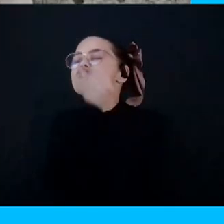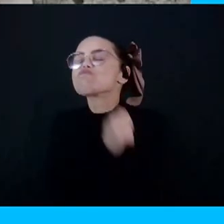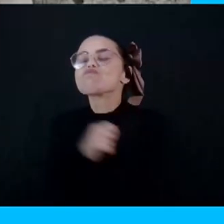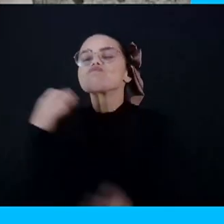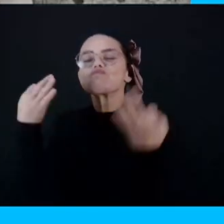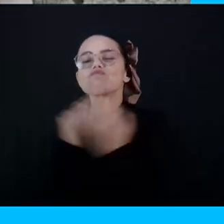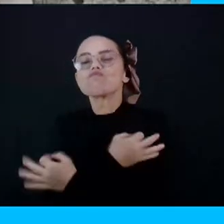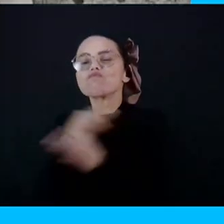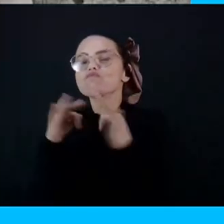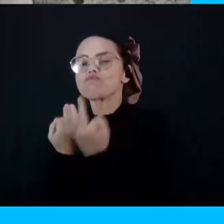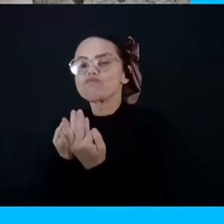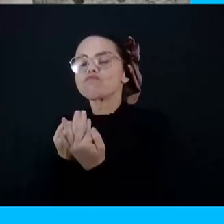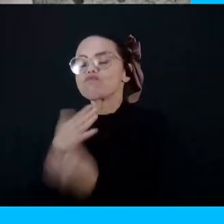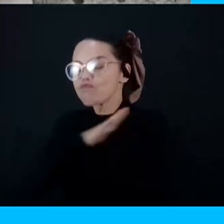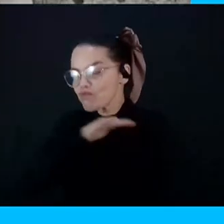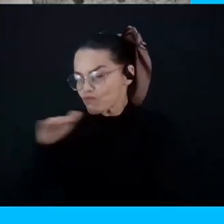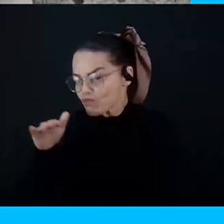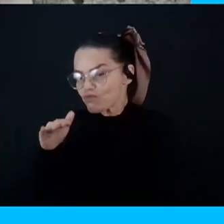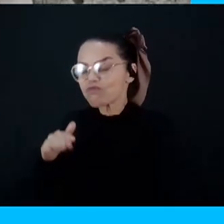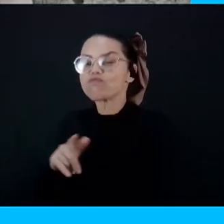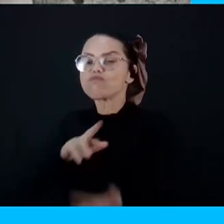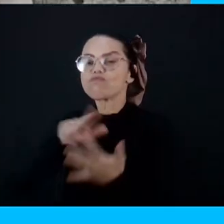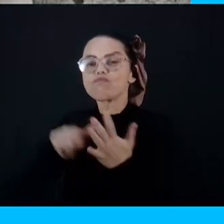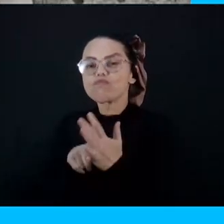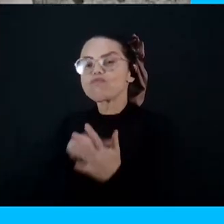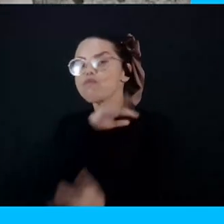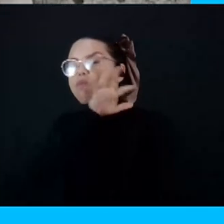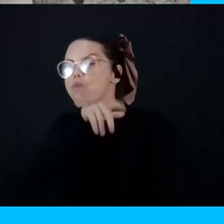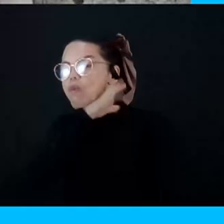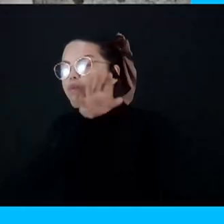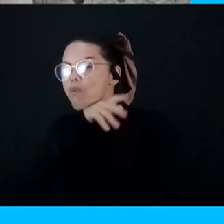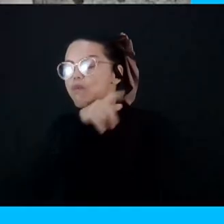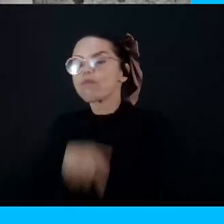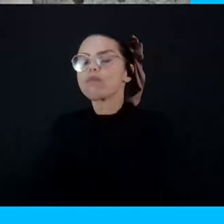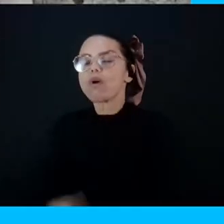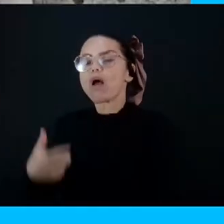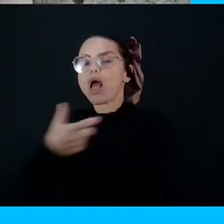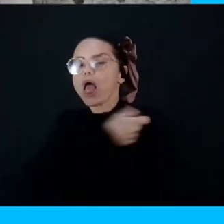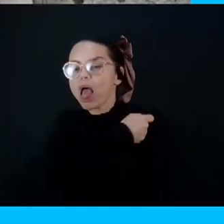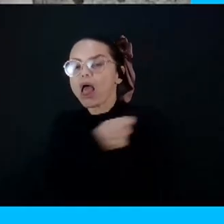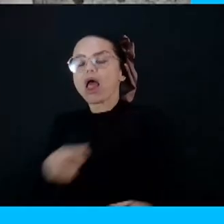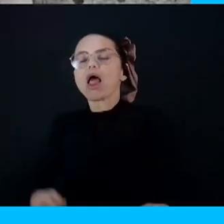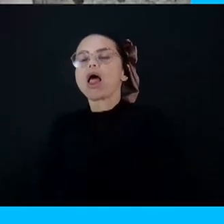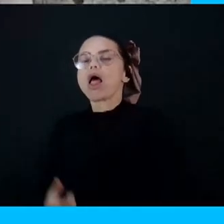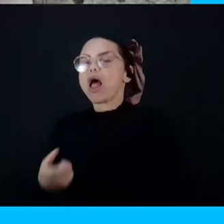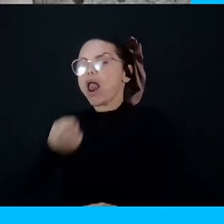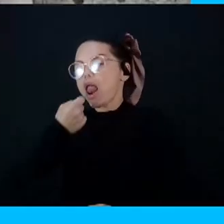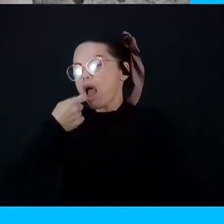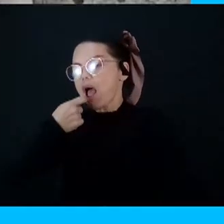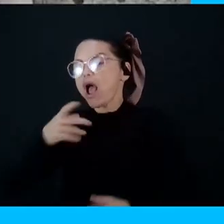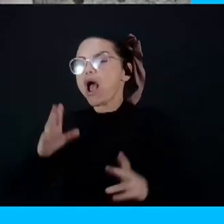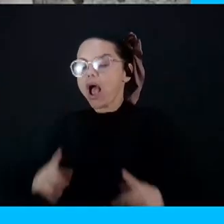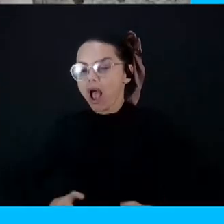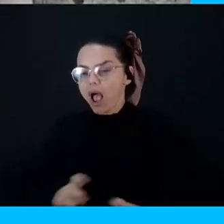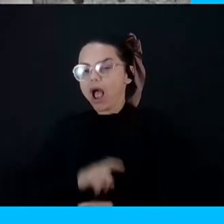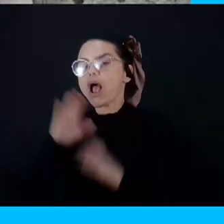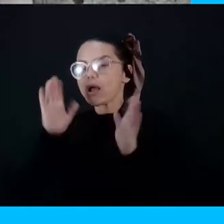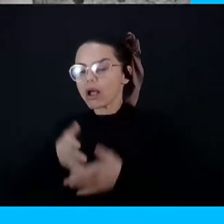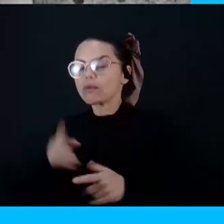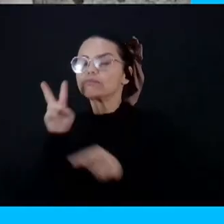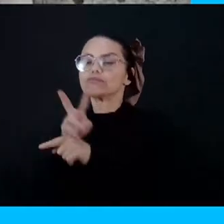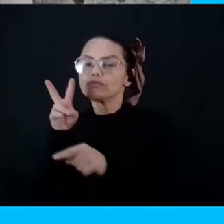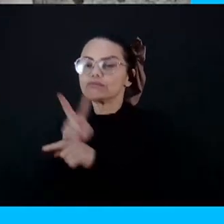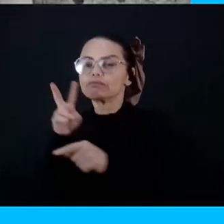com crianças e outros pets. Vacinada, vermifugada e muito bem cuidada, ela